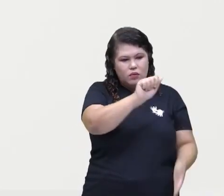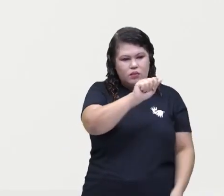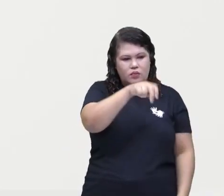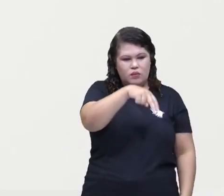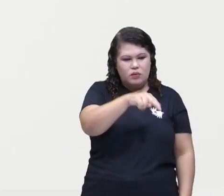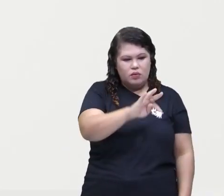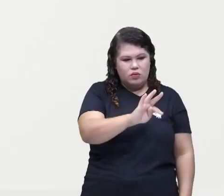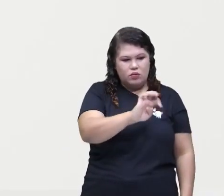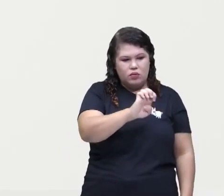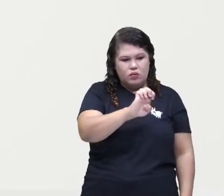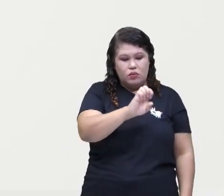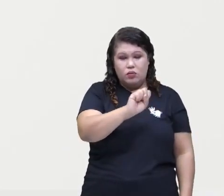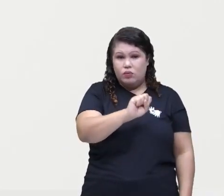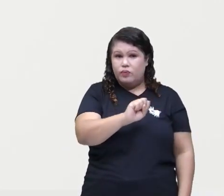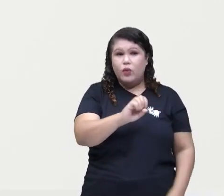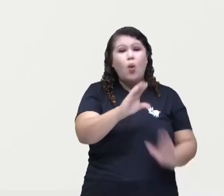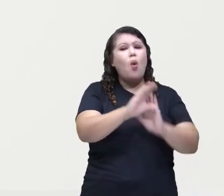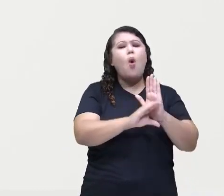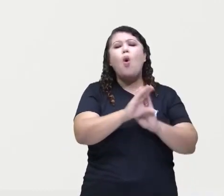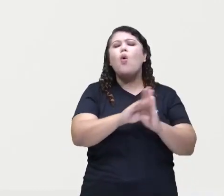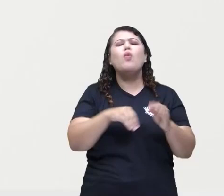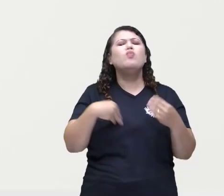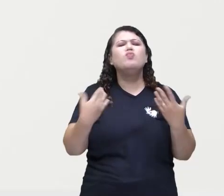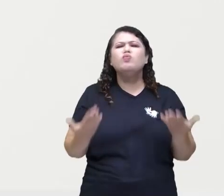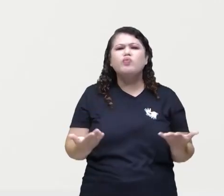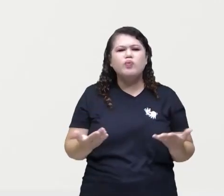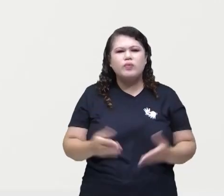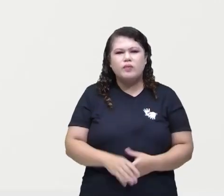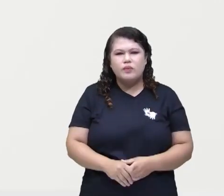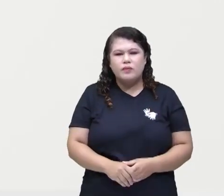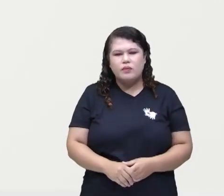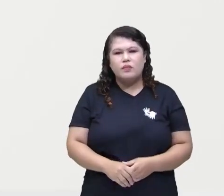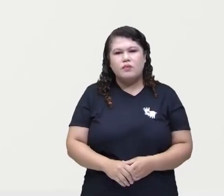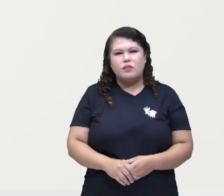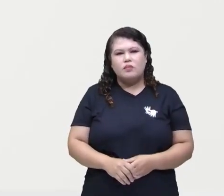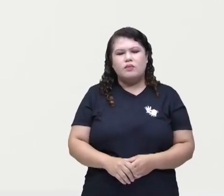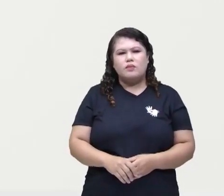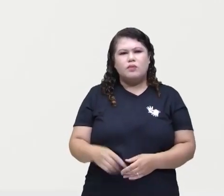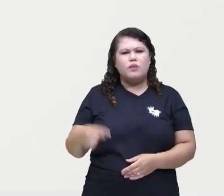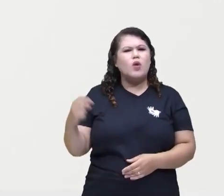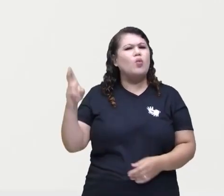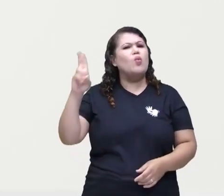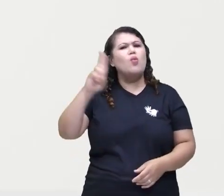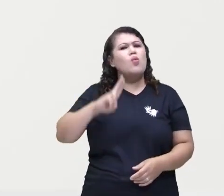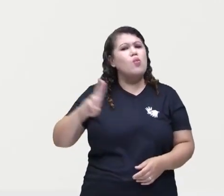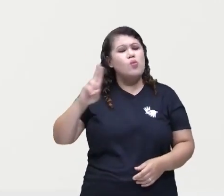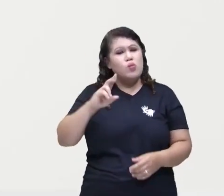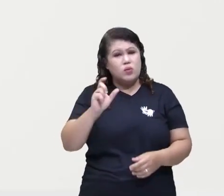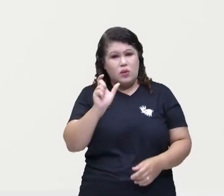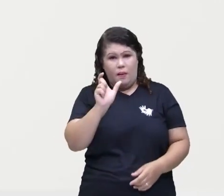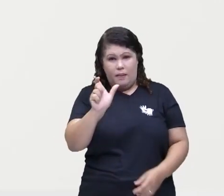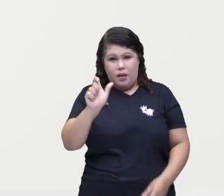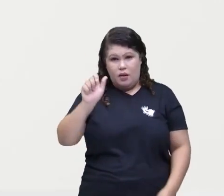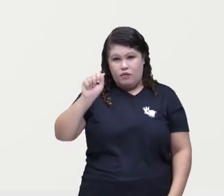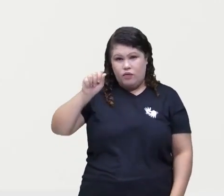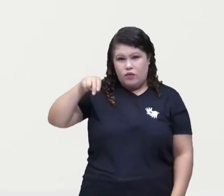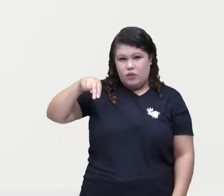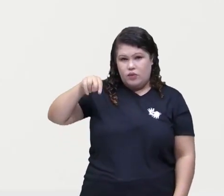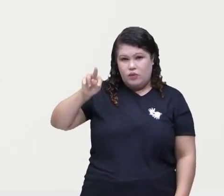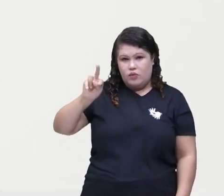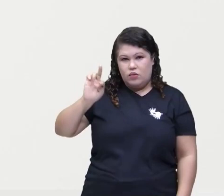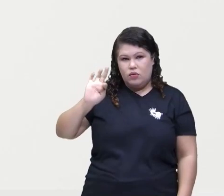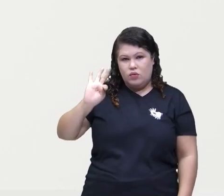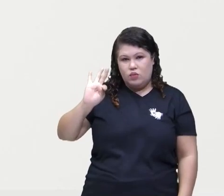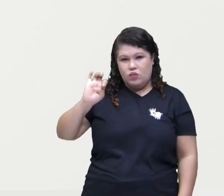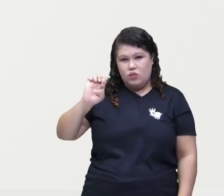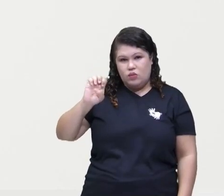é o nosso conceito de hoje. Vamos ler direitinho. Usamos a palavra antes para